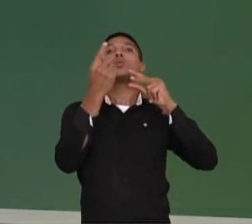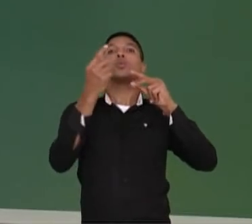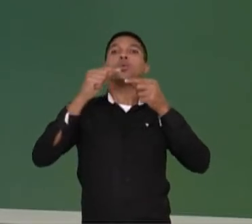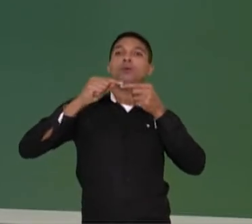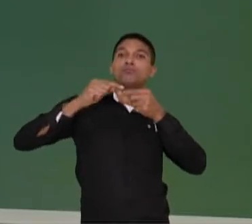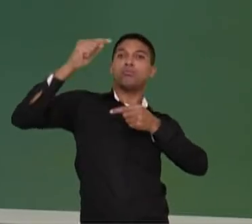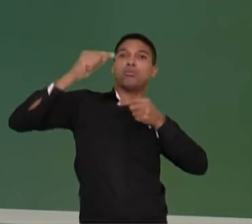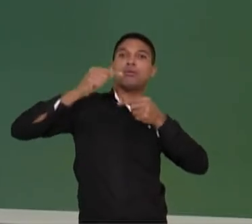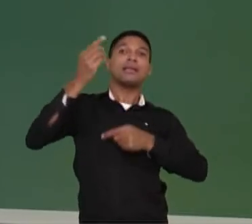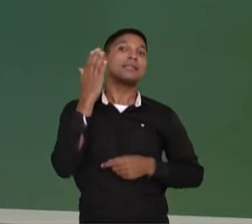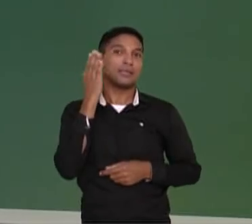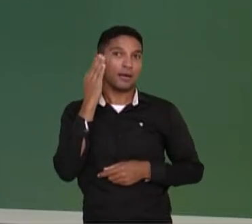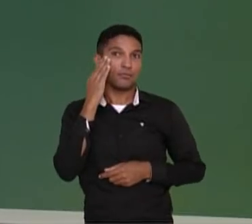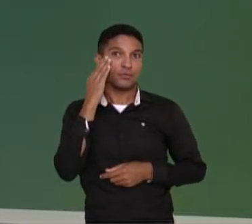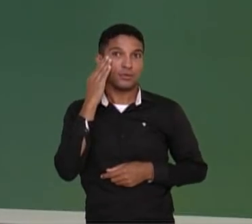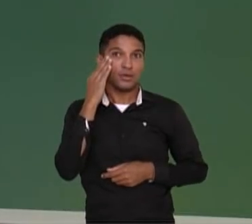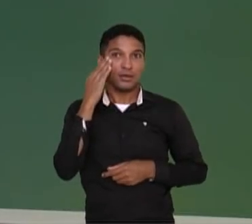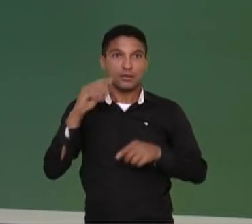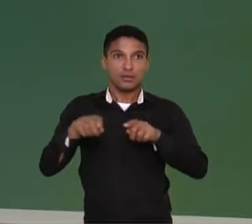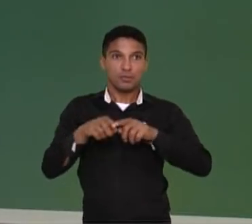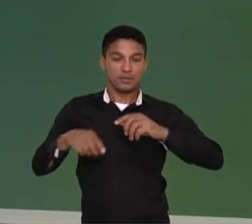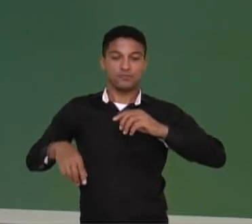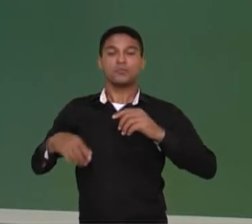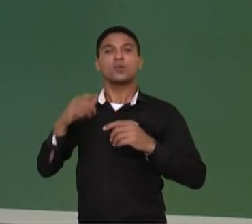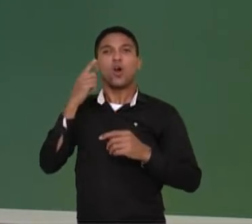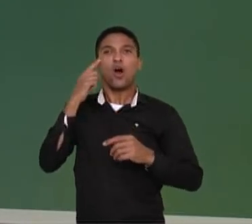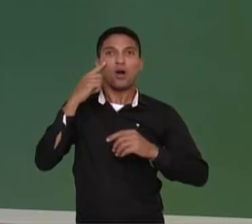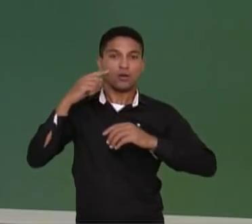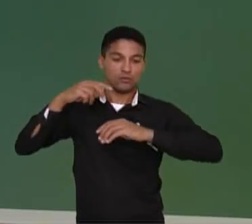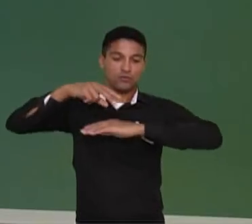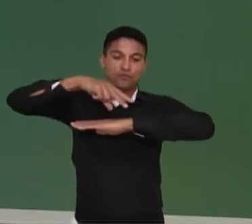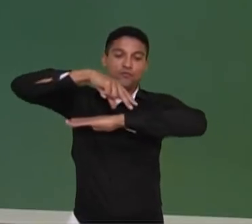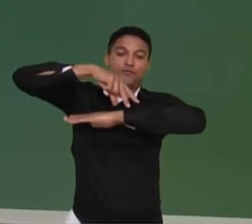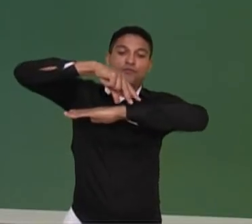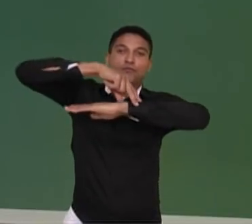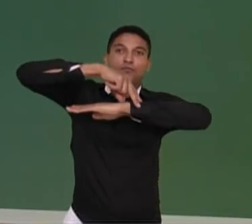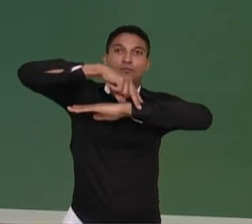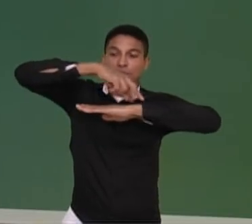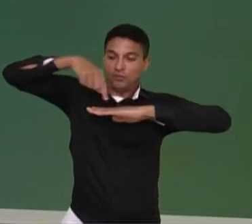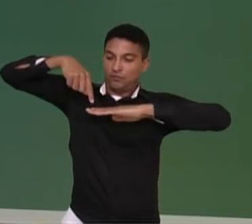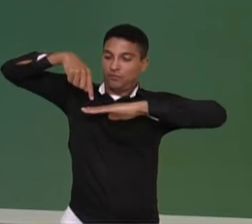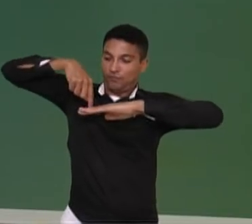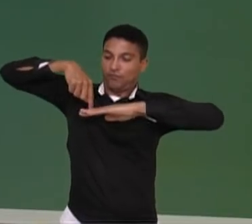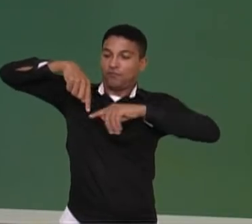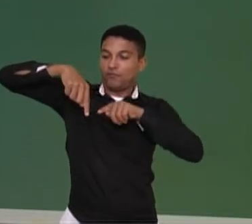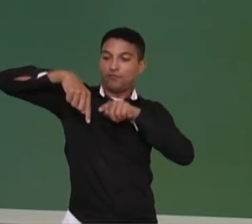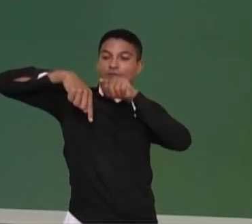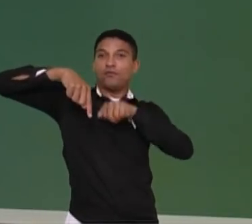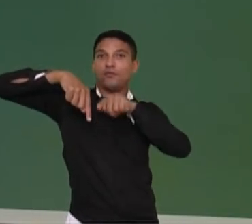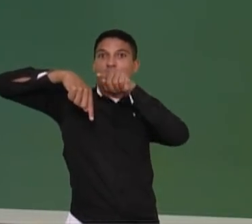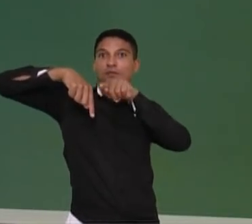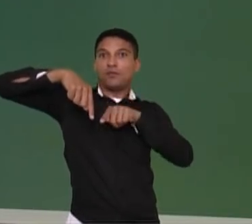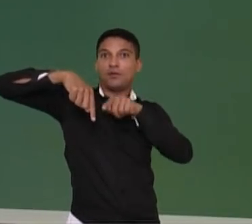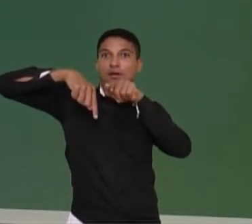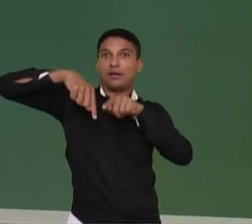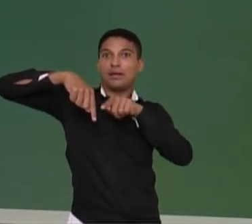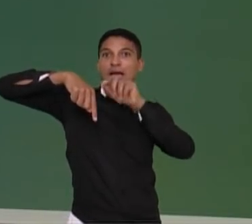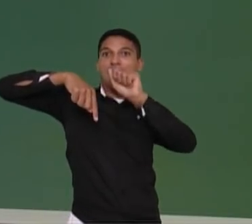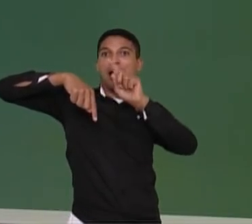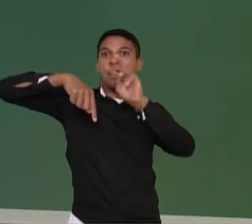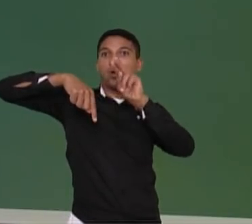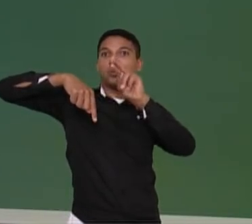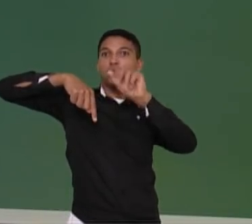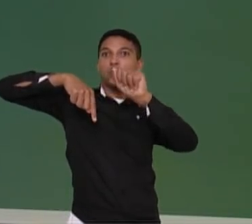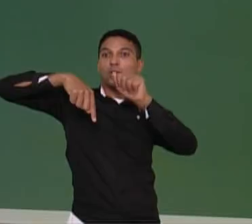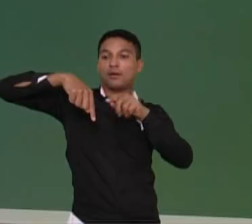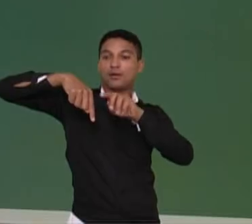determinado momento do dia, né? Era igual à razão entre a altura do bastão, aí ele andava com o